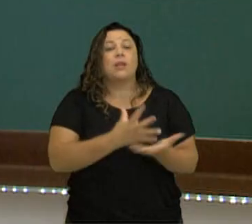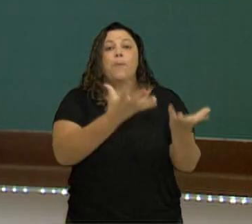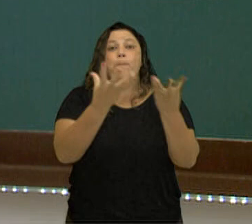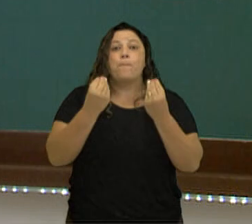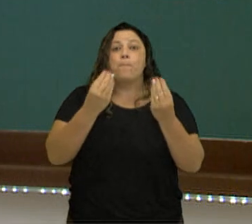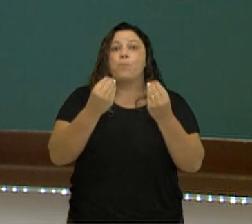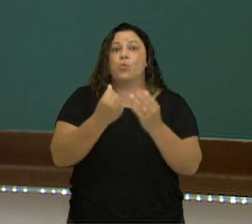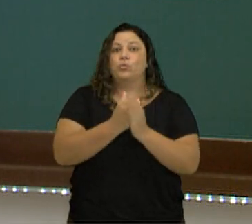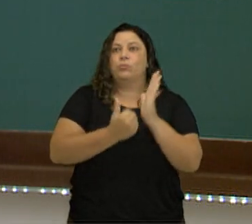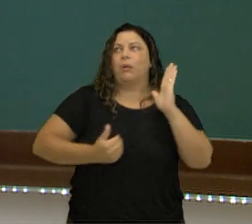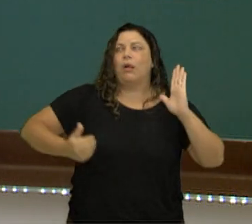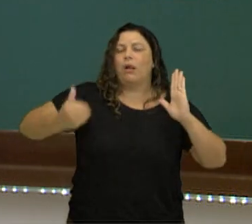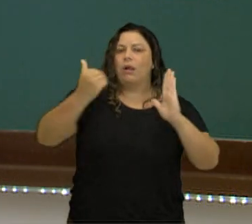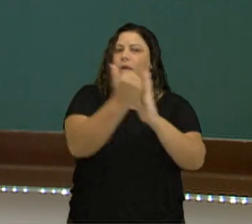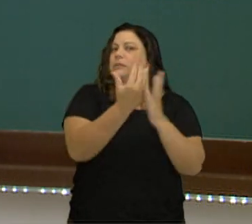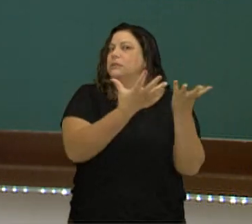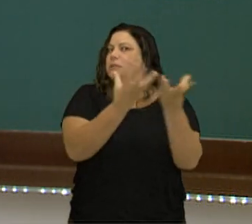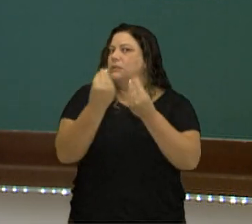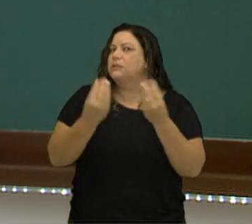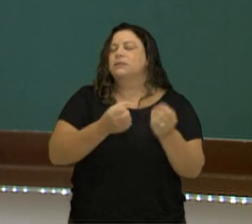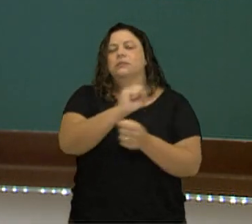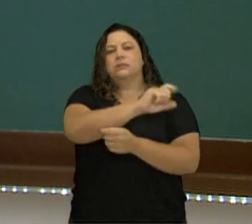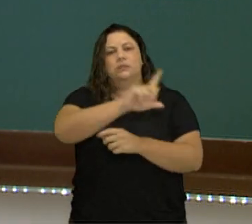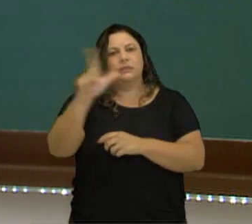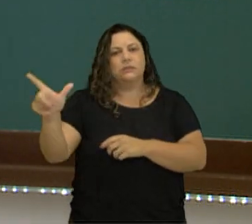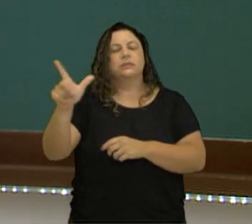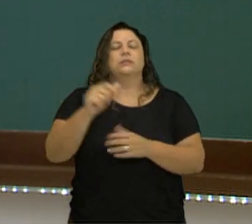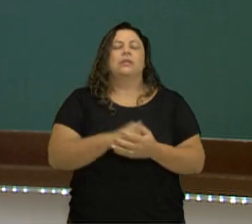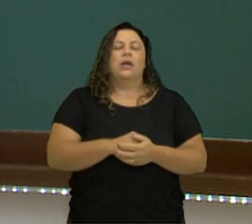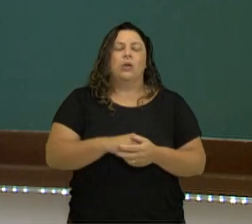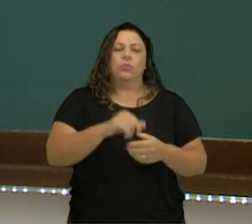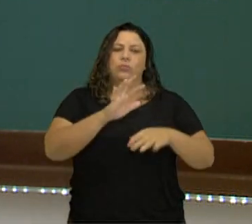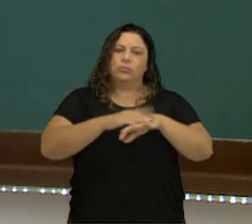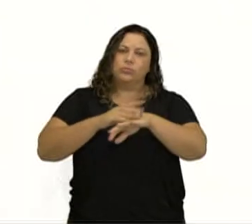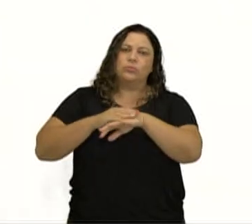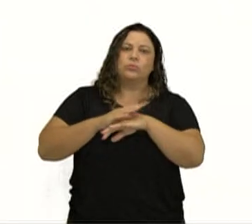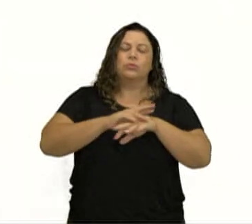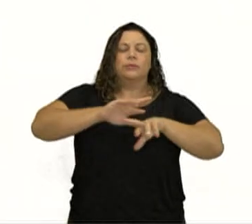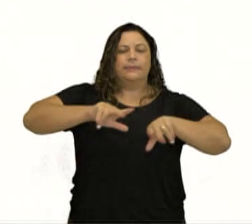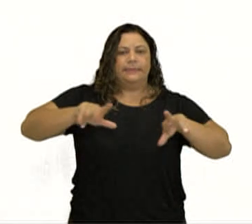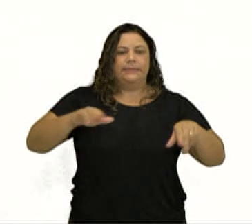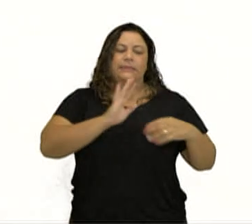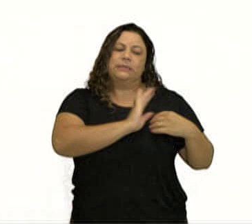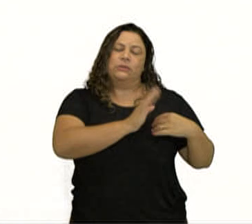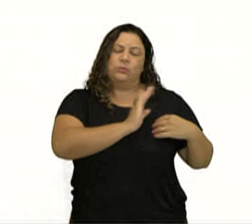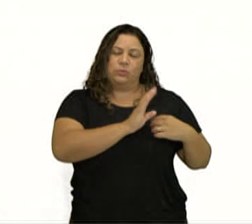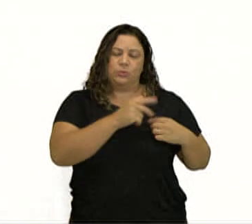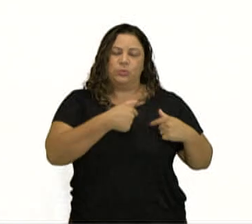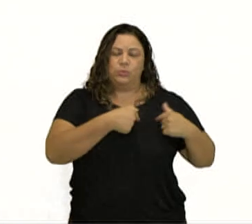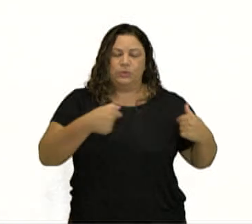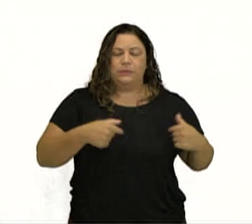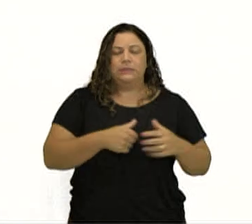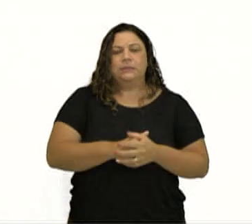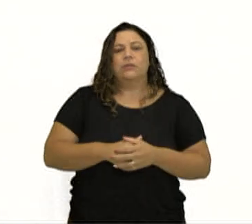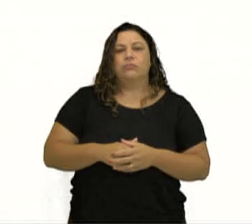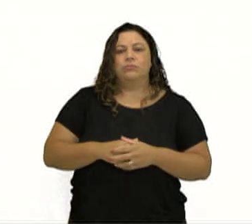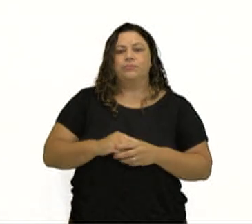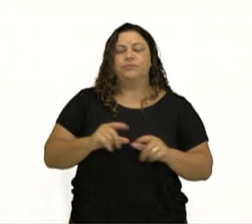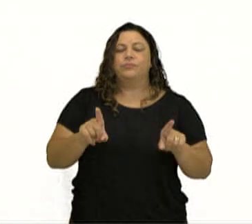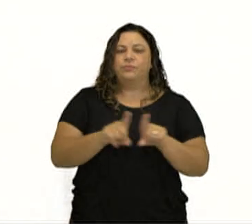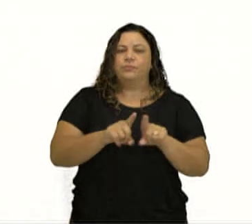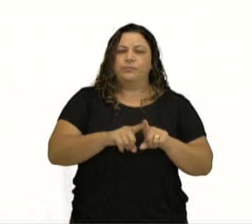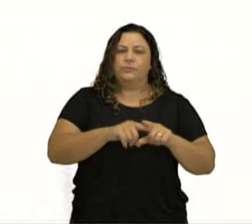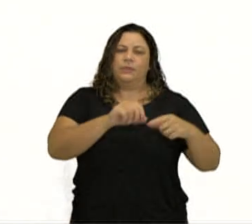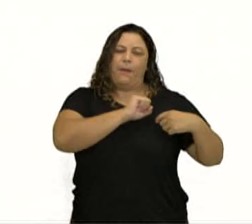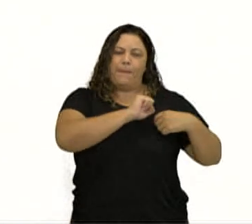excesso de sal na alimentação provoca doença cardiovascular e, por consequência, acidente